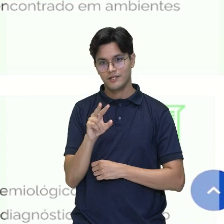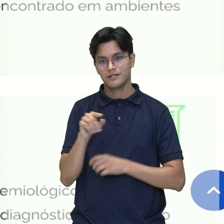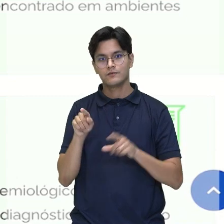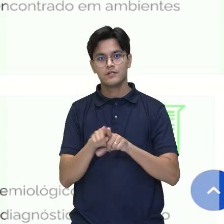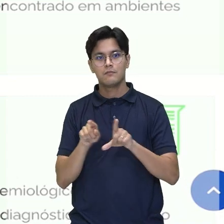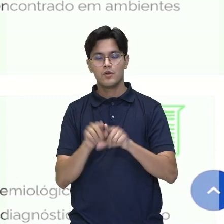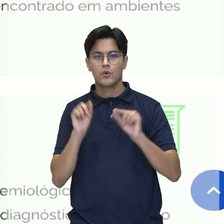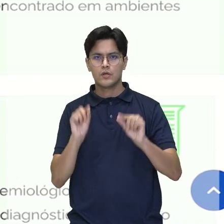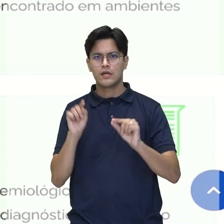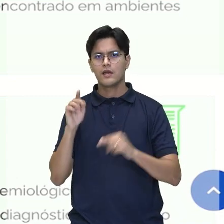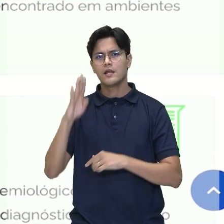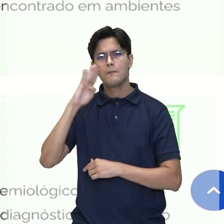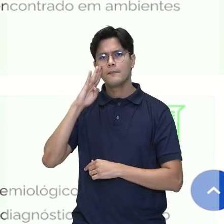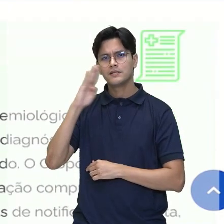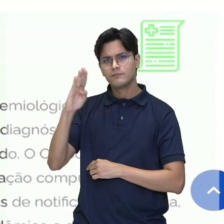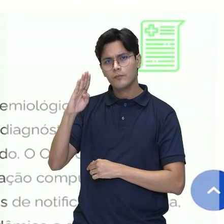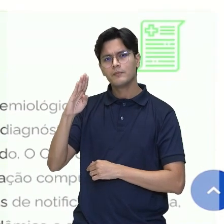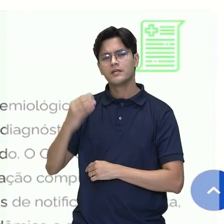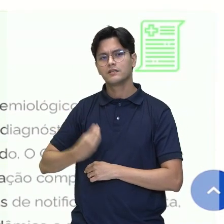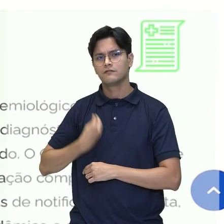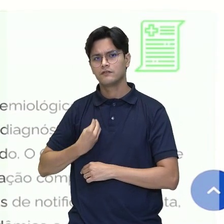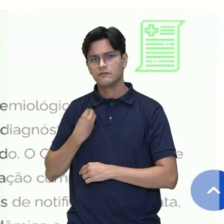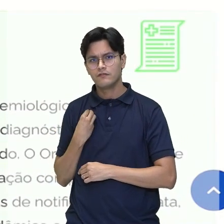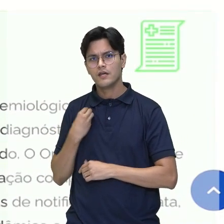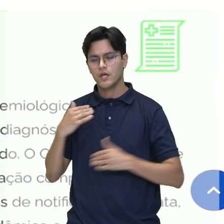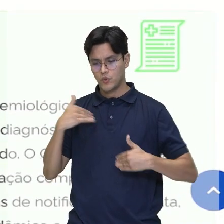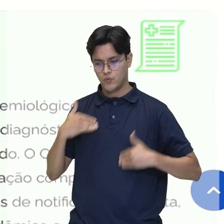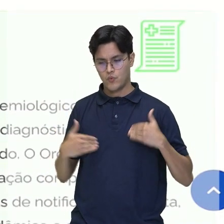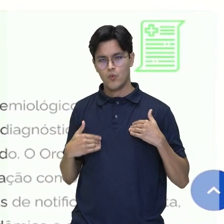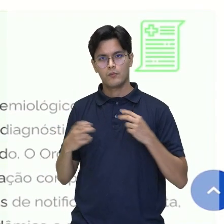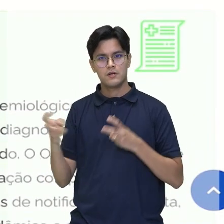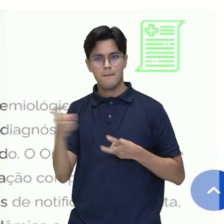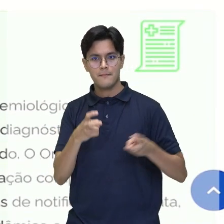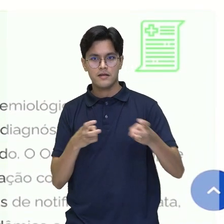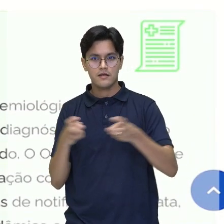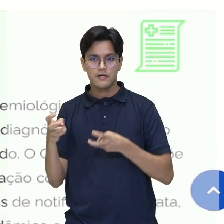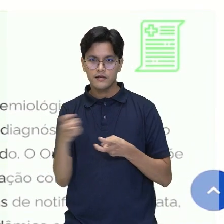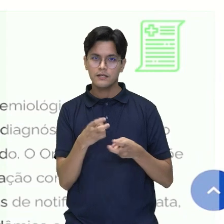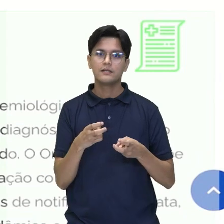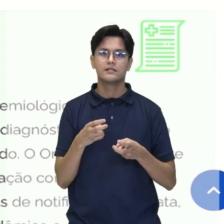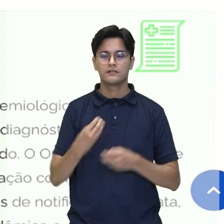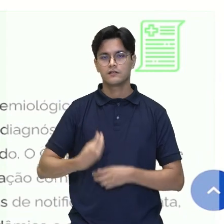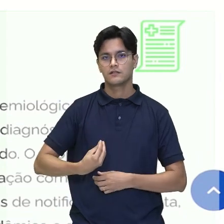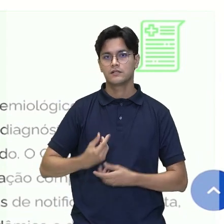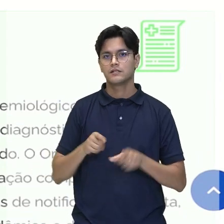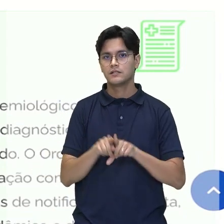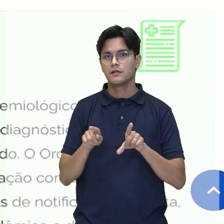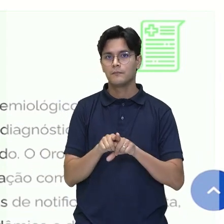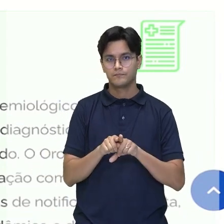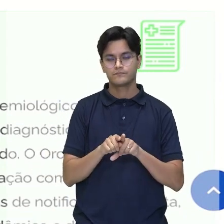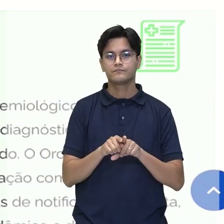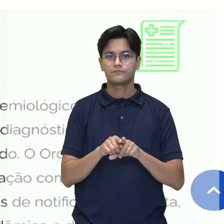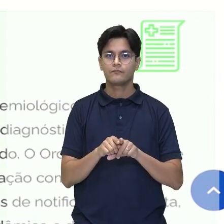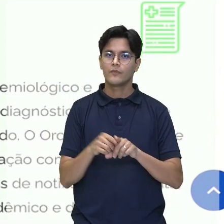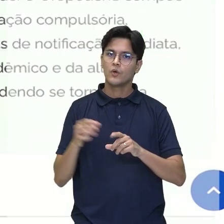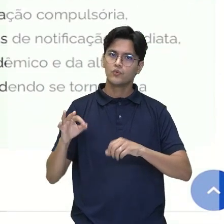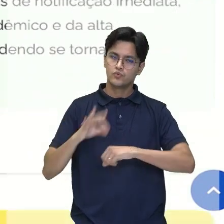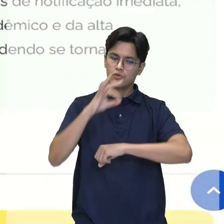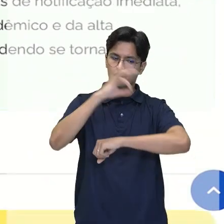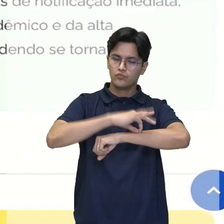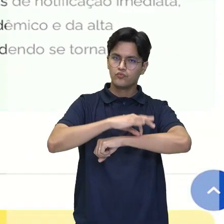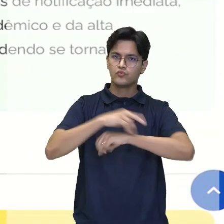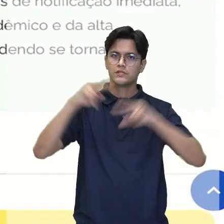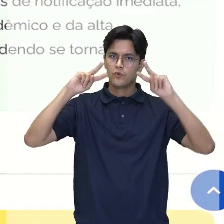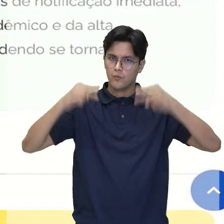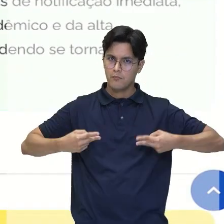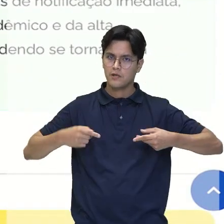primatas não humanos, e tem o ciclo urbano, onde os humanos são os principais hospedeiros do vírus, tá? Como